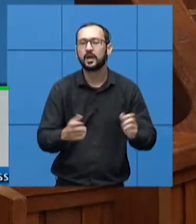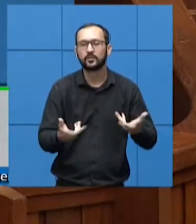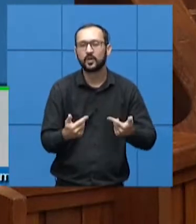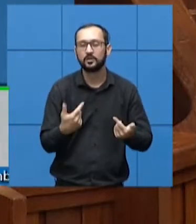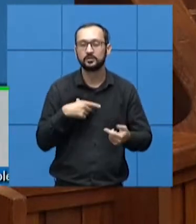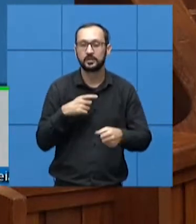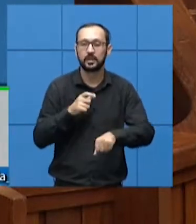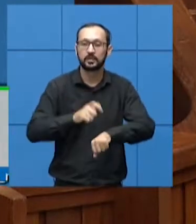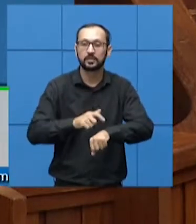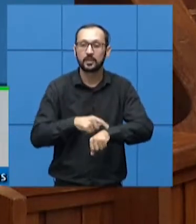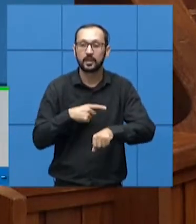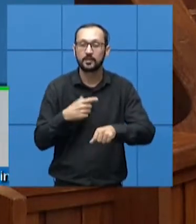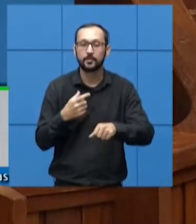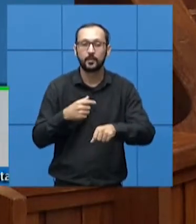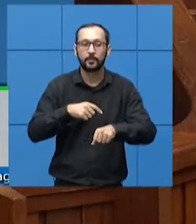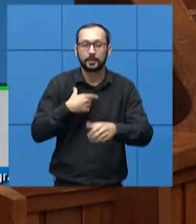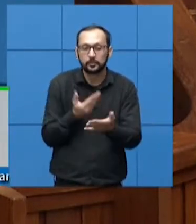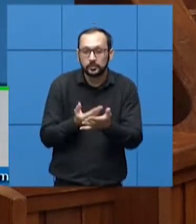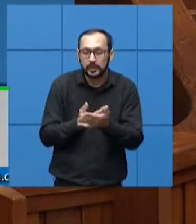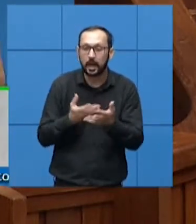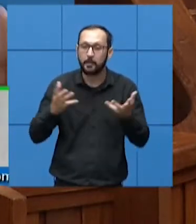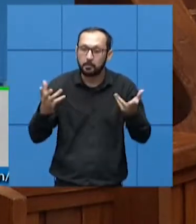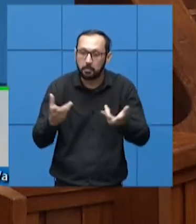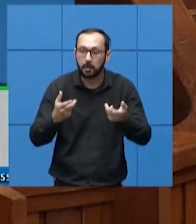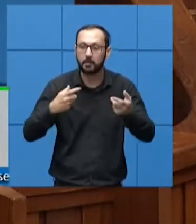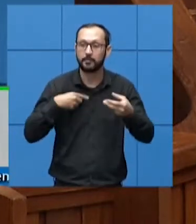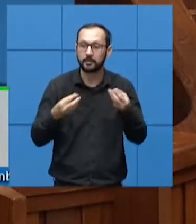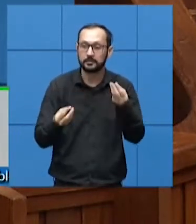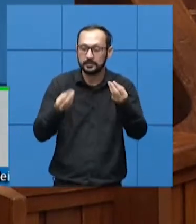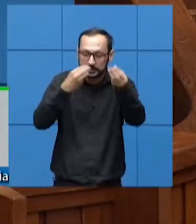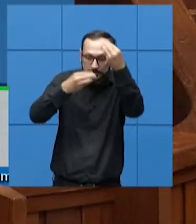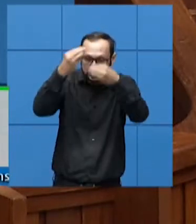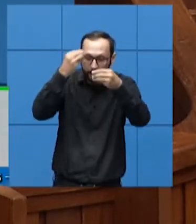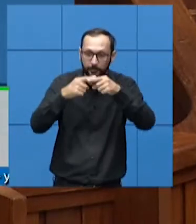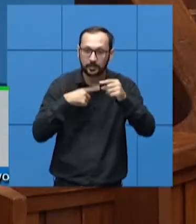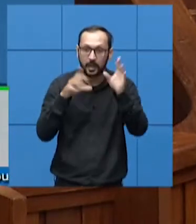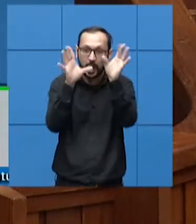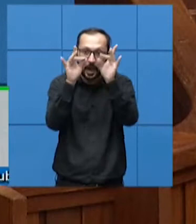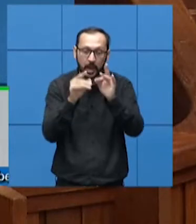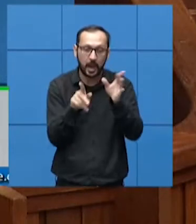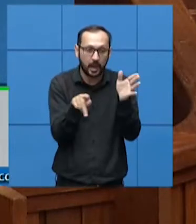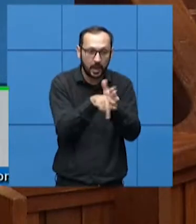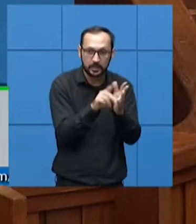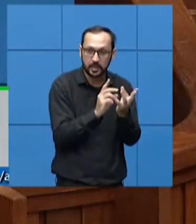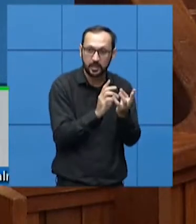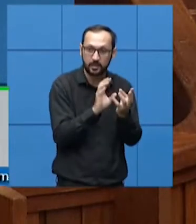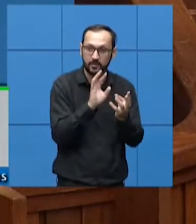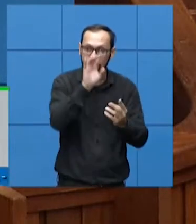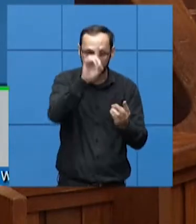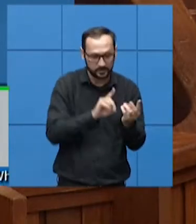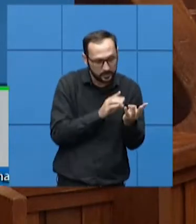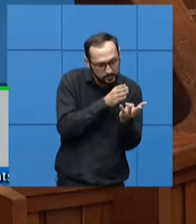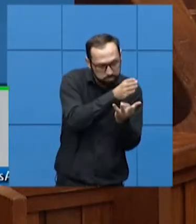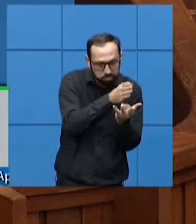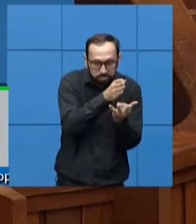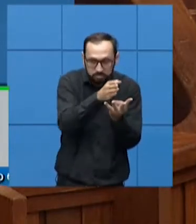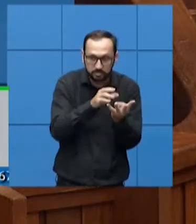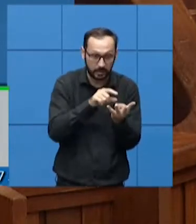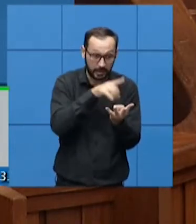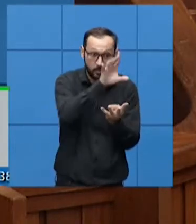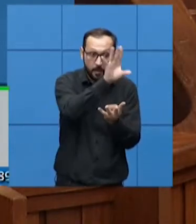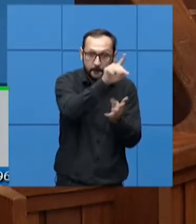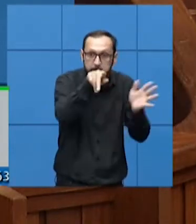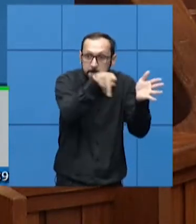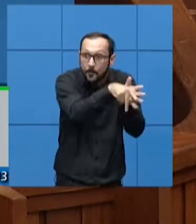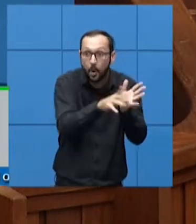tempo hábil também para ser capacitado. Porque tem todas as especificidades, nós trabalhamos de acordo com as necessidades das pessoas